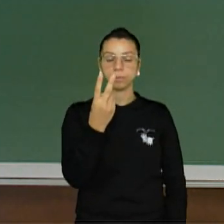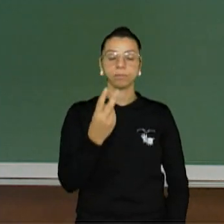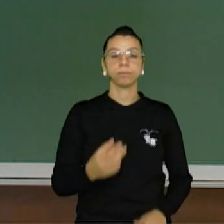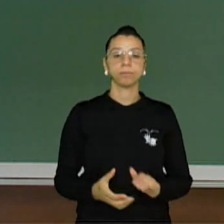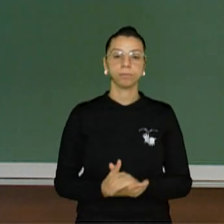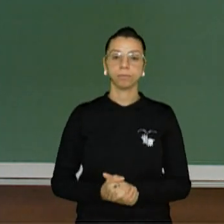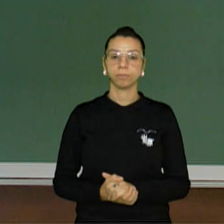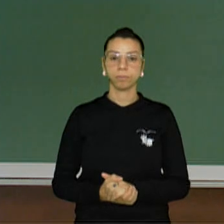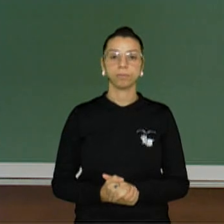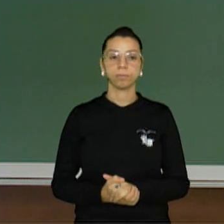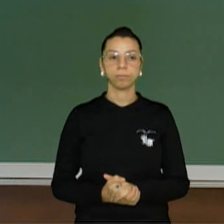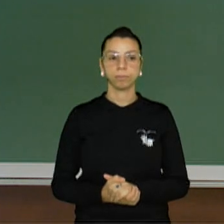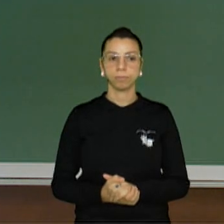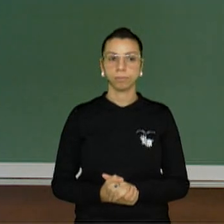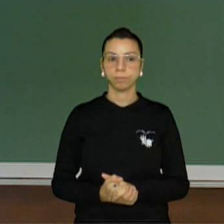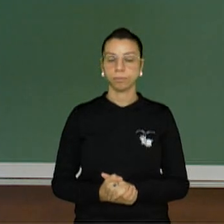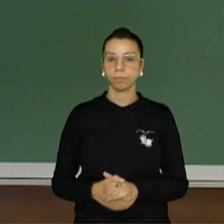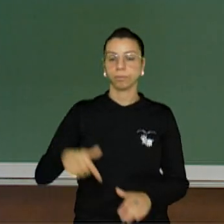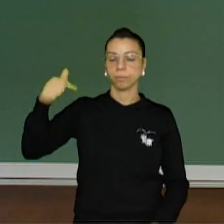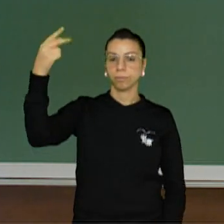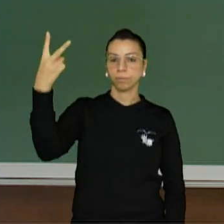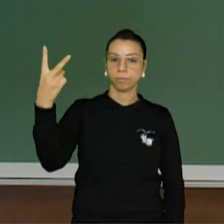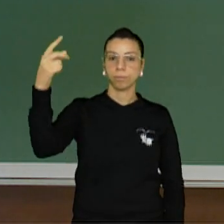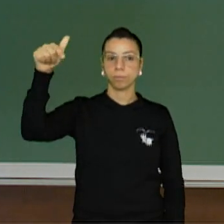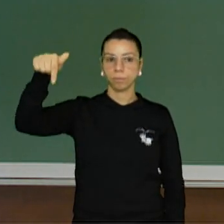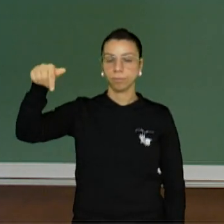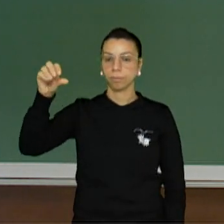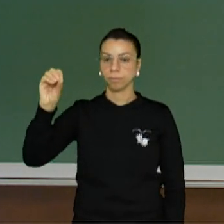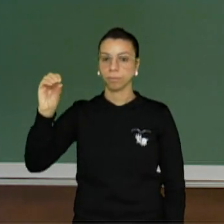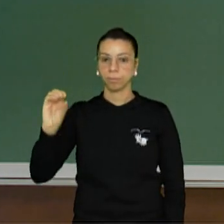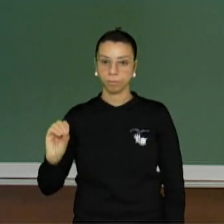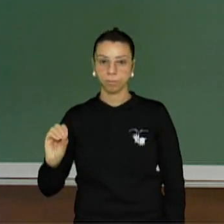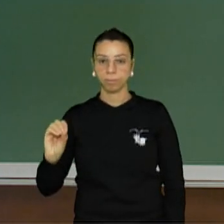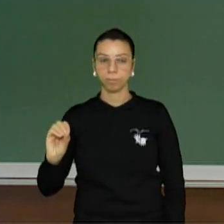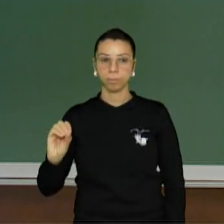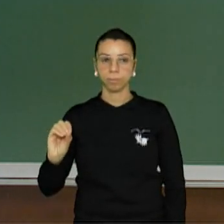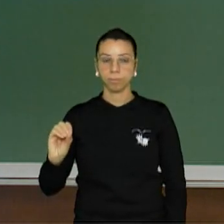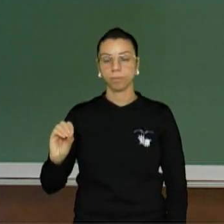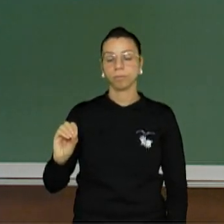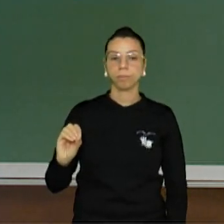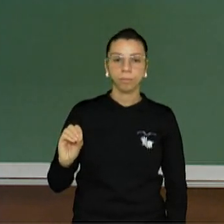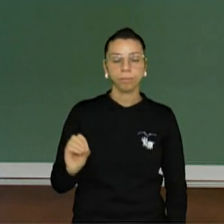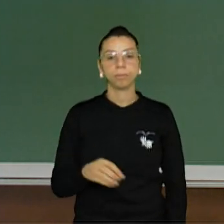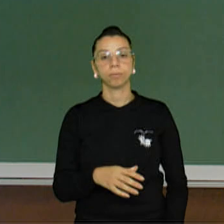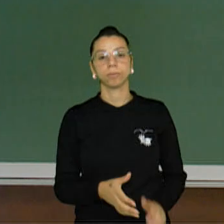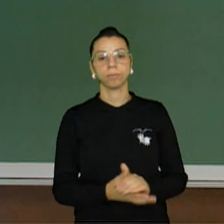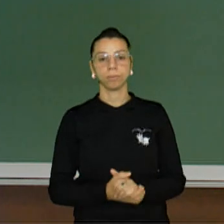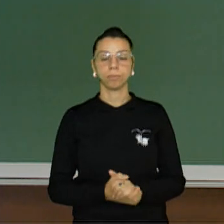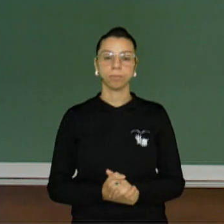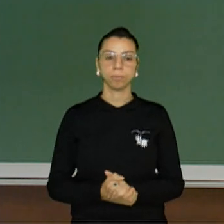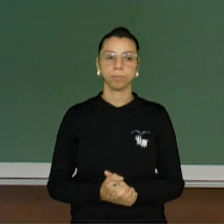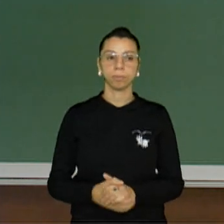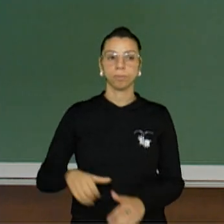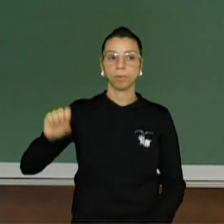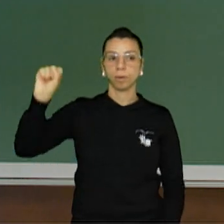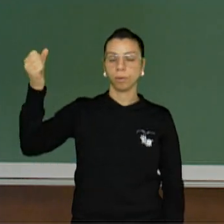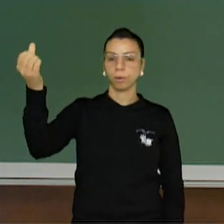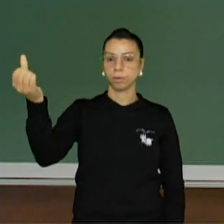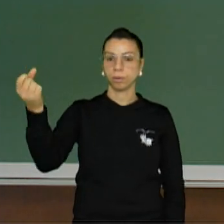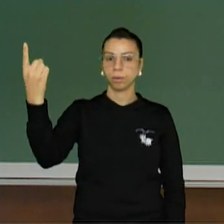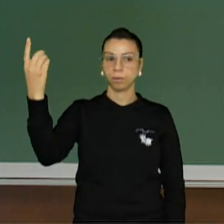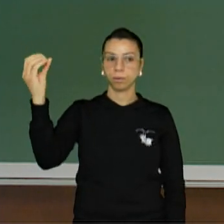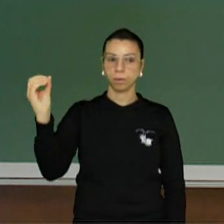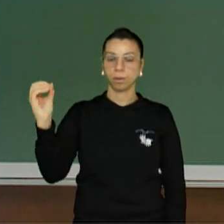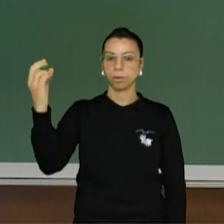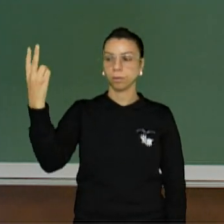E os elementos da terceira linha são 2, 7, 0 e 0. E os da quarta linha, 8, 6, 10 e